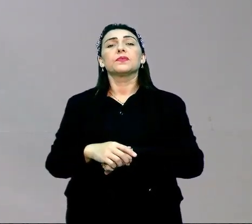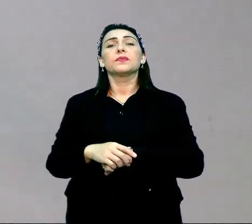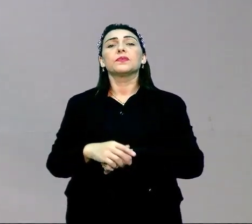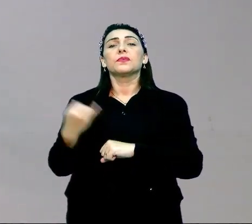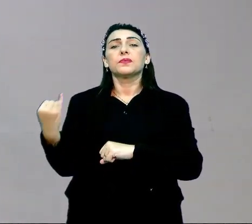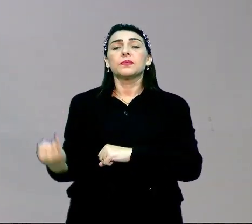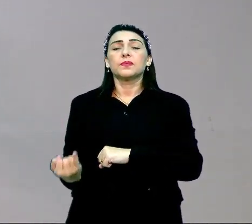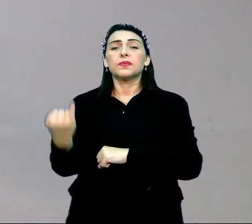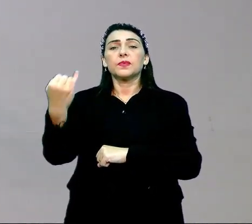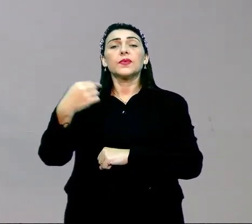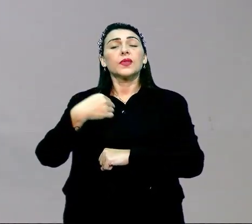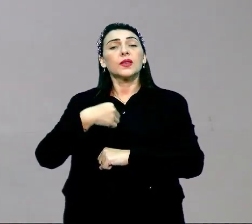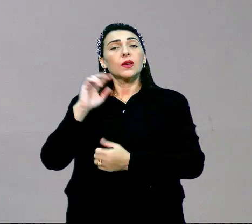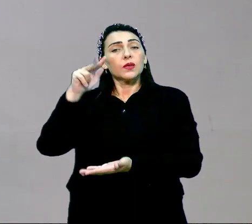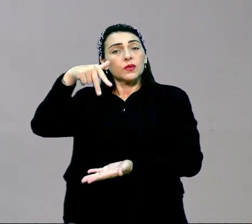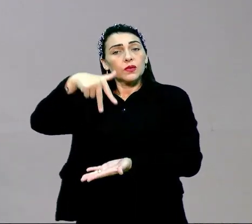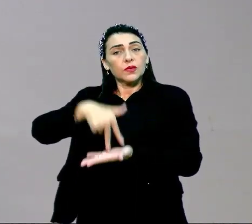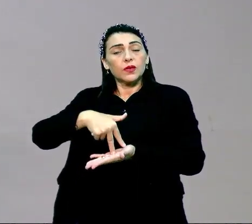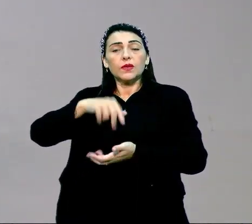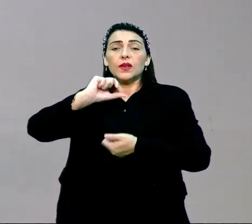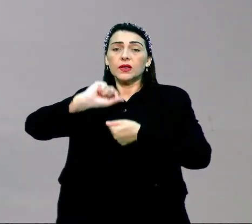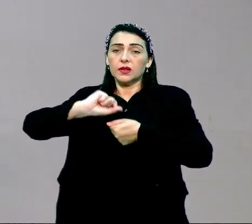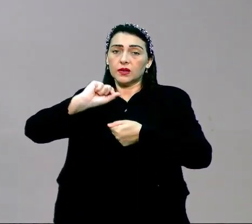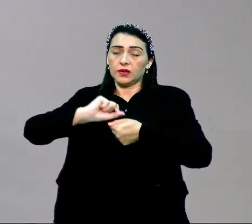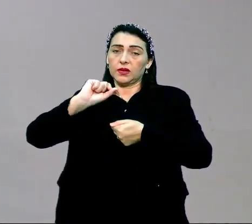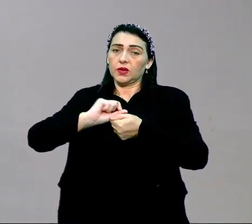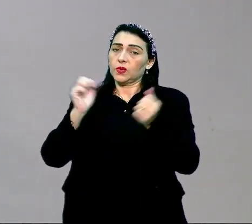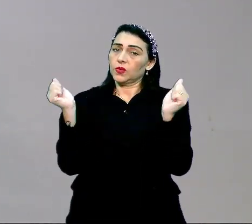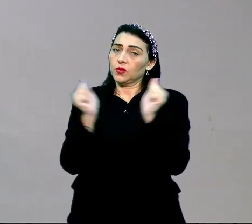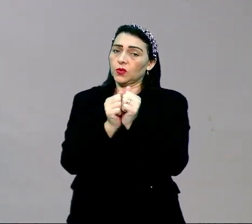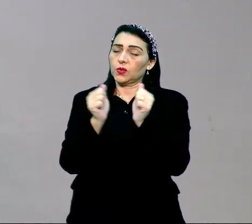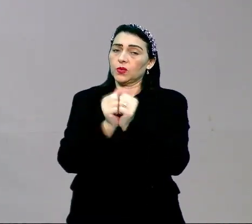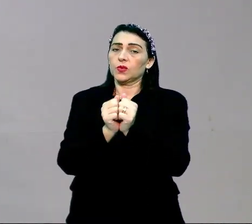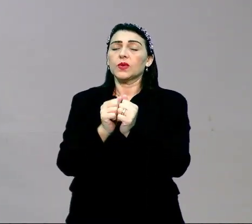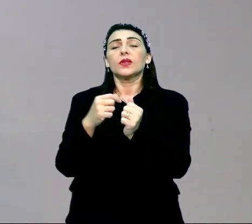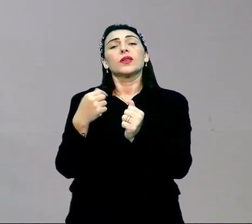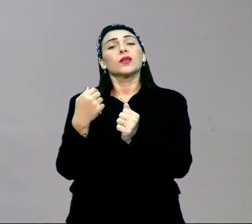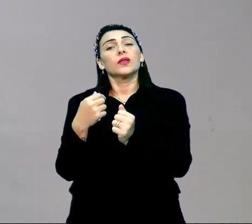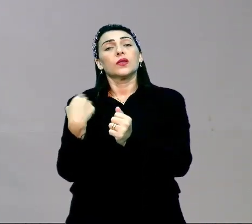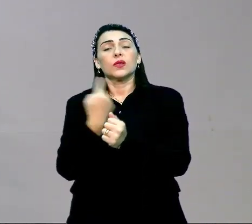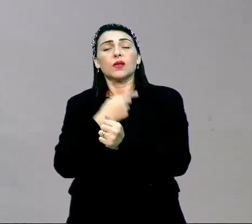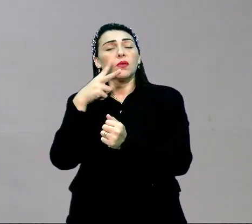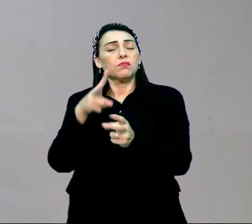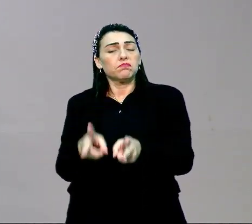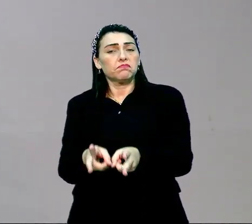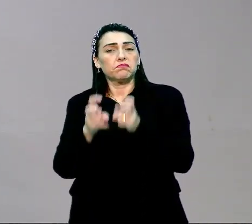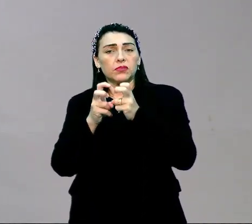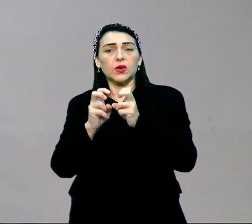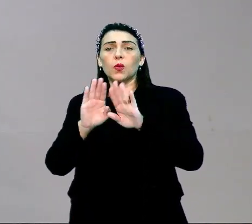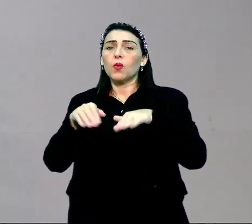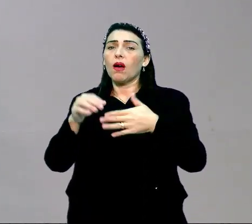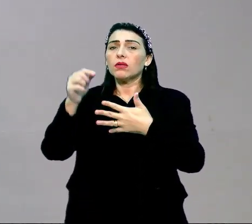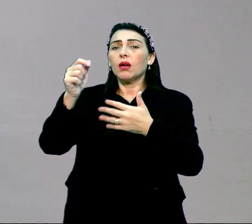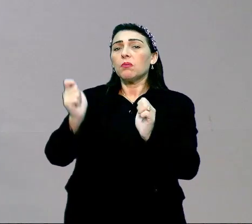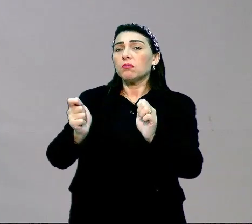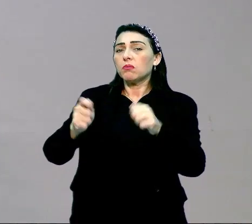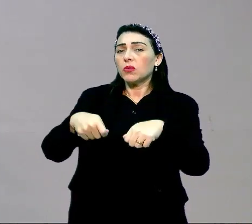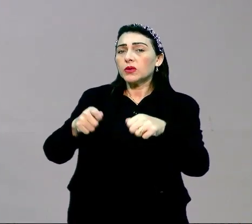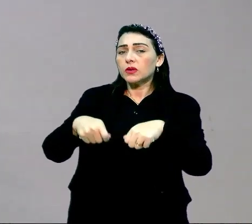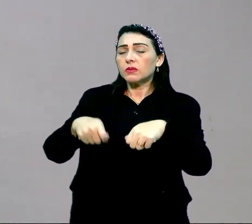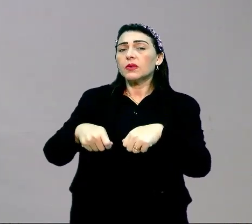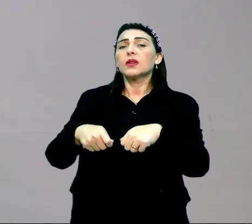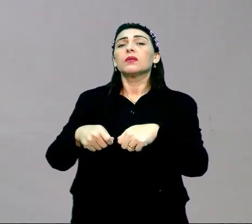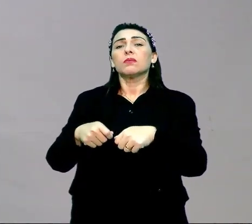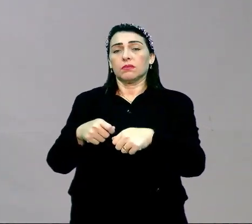tangível que eu esteja lá exercendo, executando. Então, é esse o direcionamento. E aí a gente vai ver aqui quais seriam as possibilidades e mecanismos para